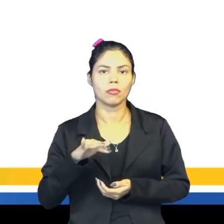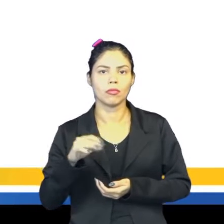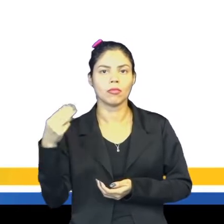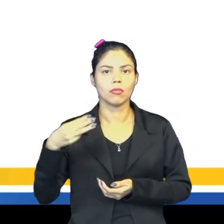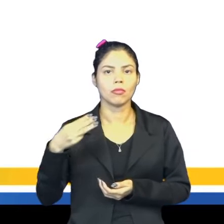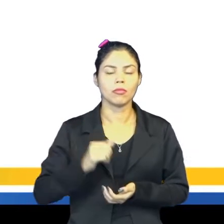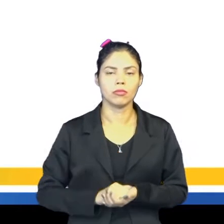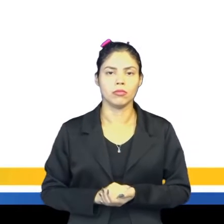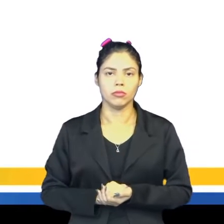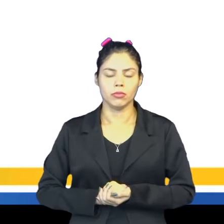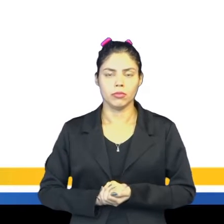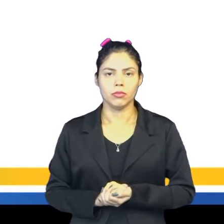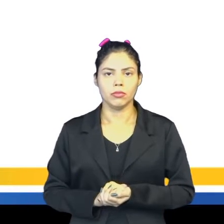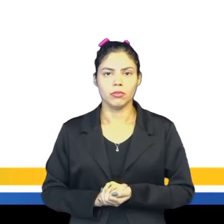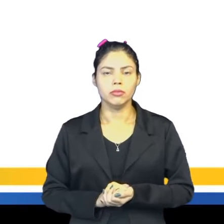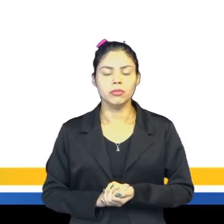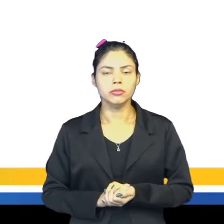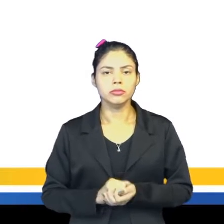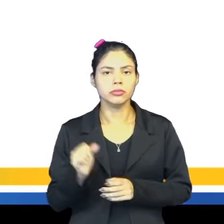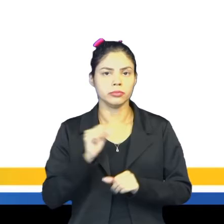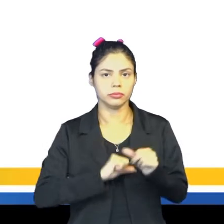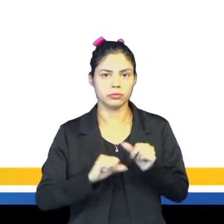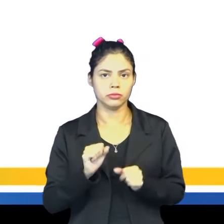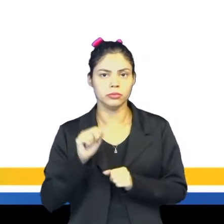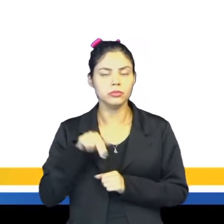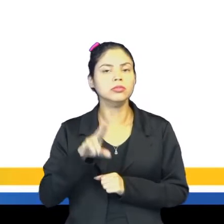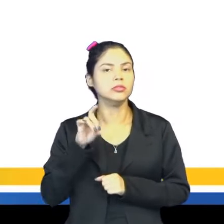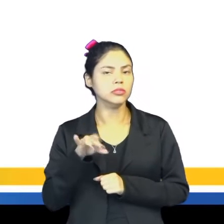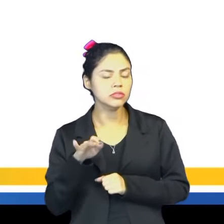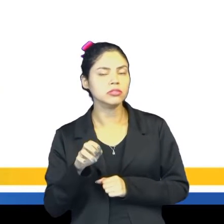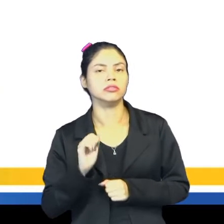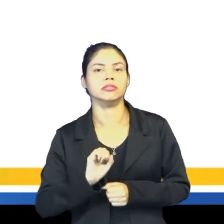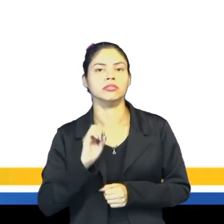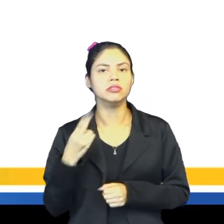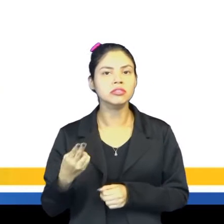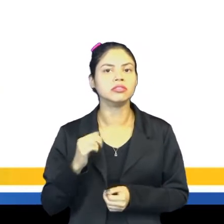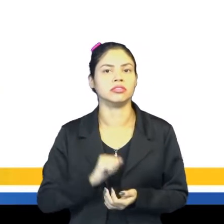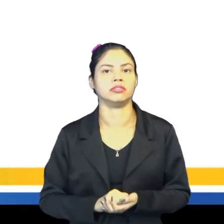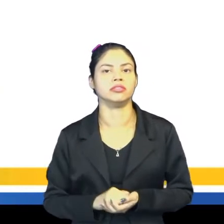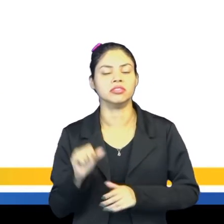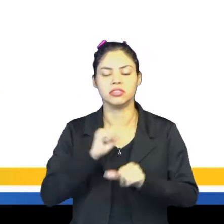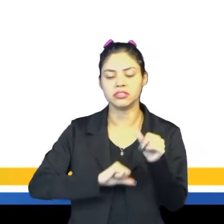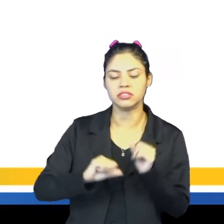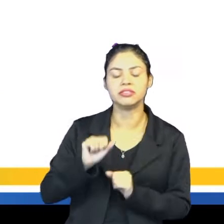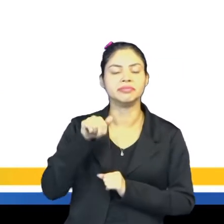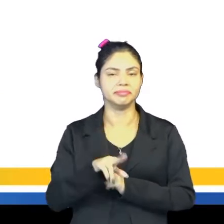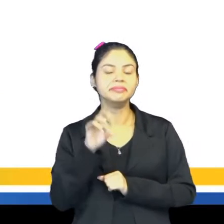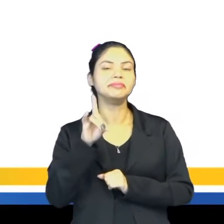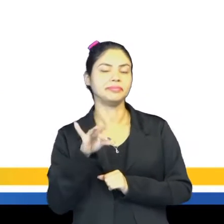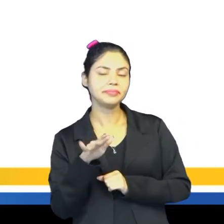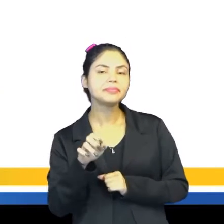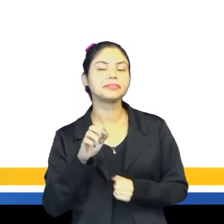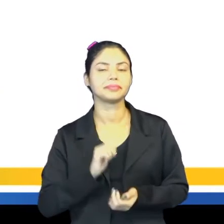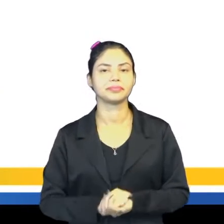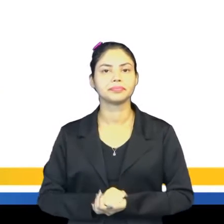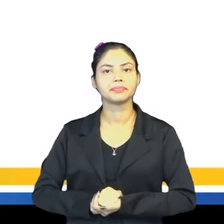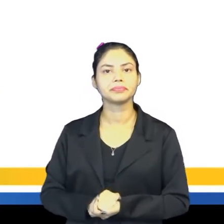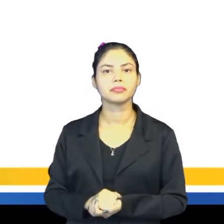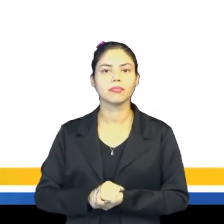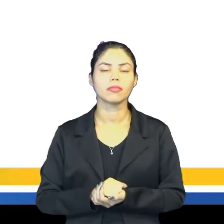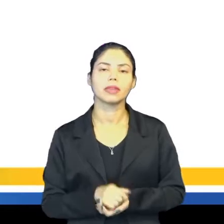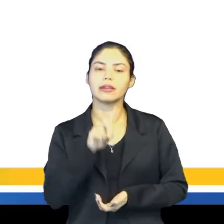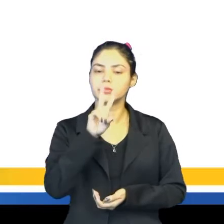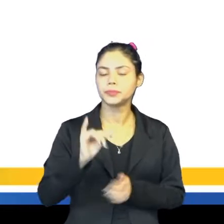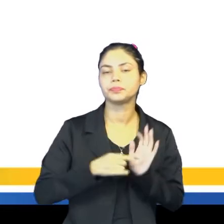Então, vamos lá. A mudança de unidades ou conversão de unidades, tá? Vai